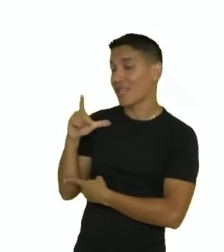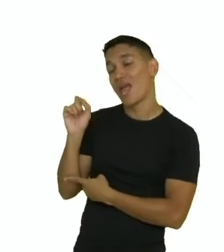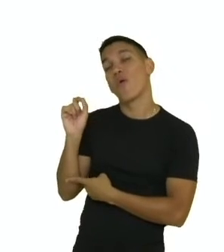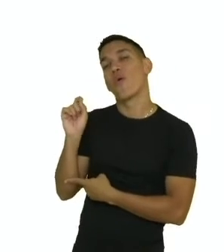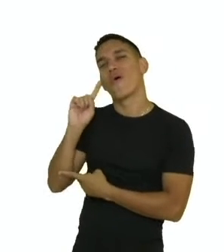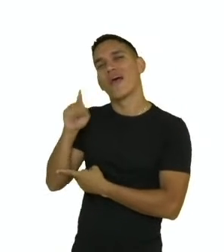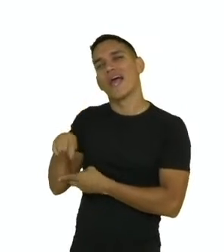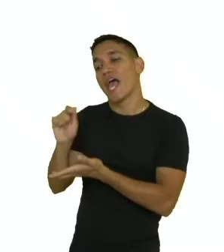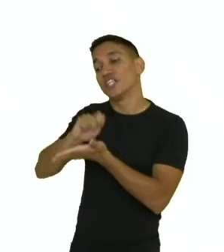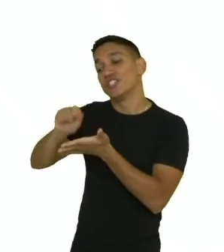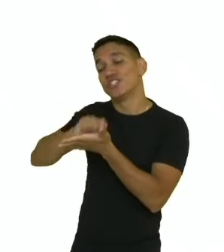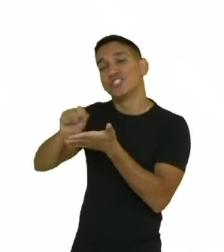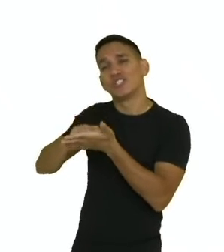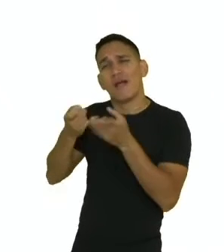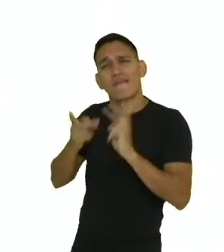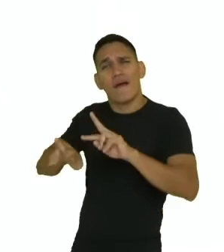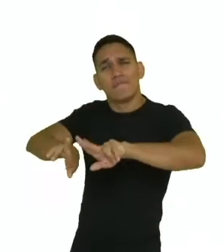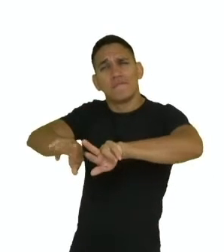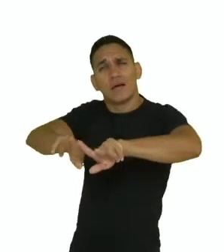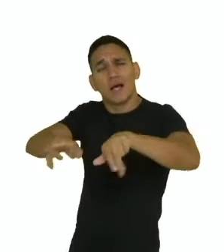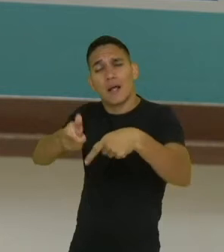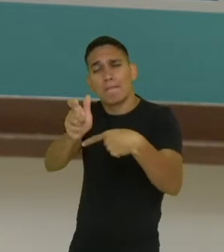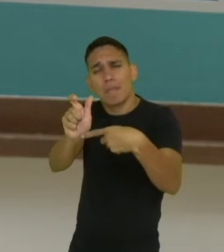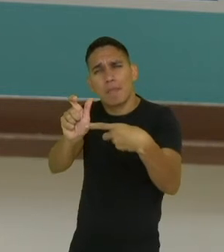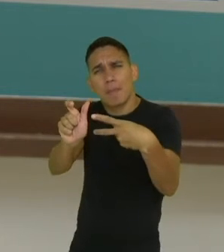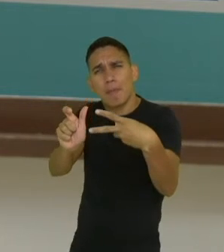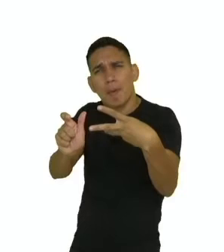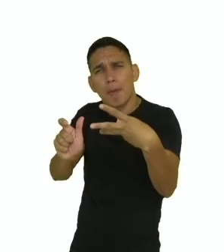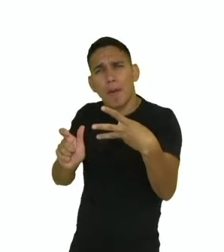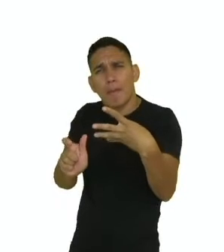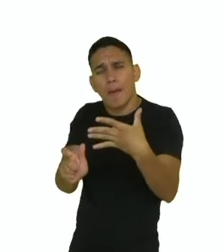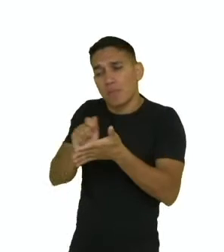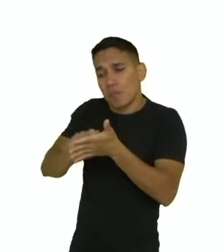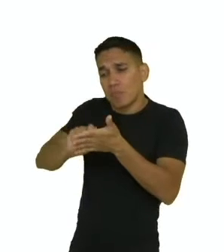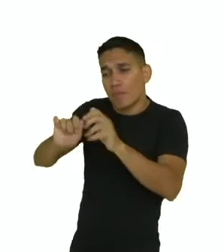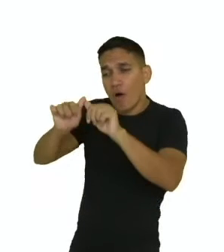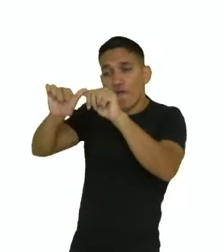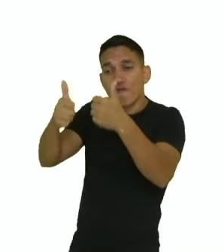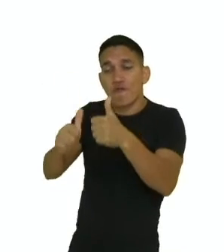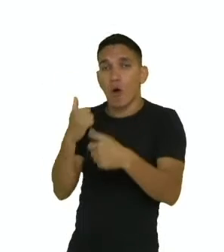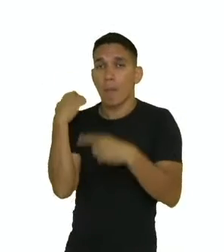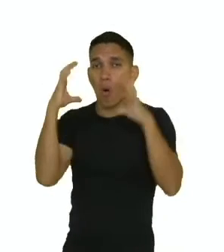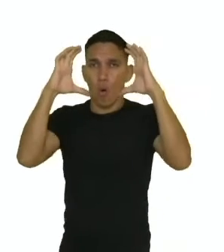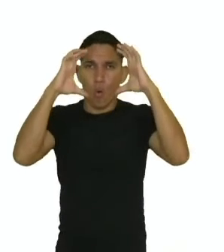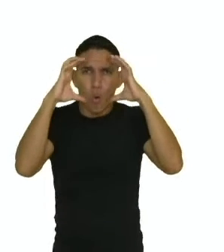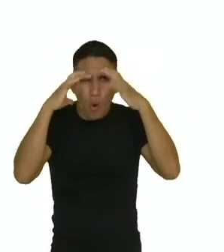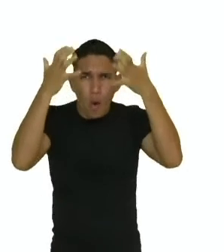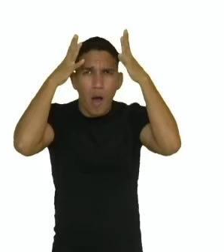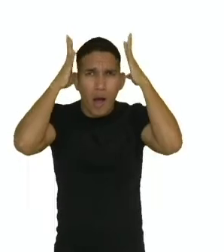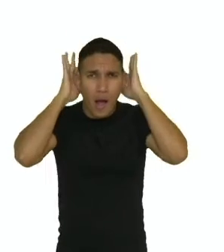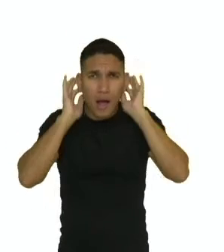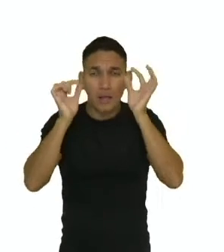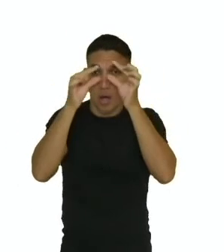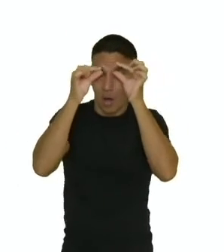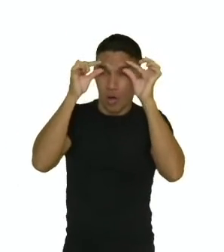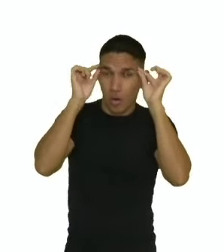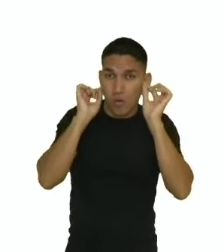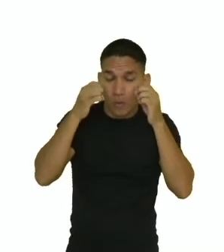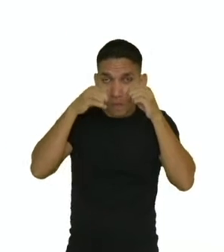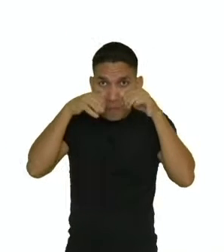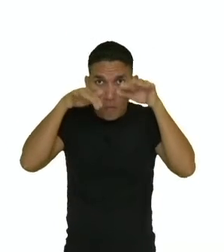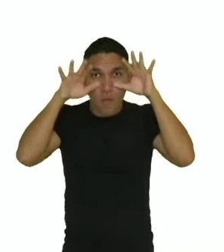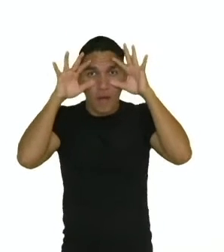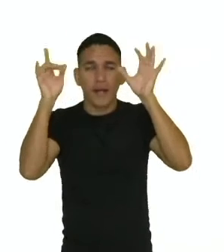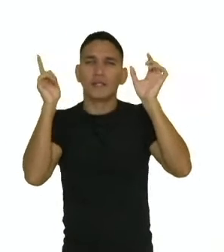está escrito várias palavrinhas formando o rosto, o cabelo, as sobrancelhas, o olhar,